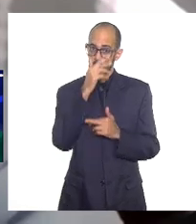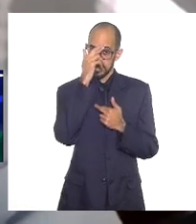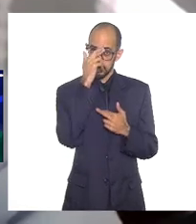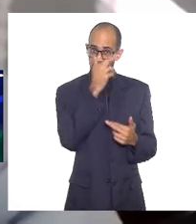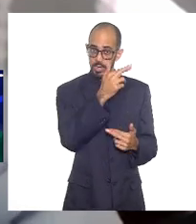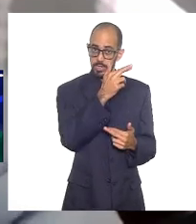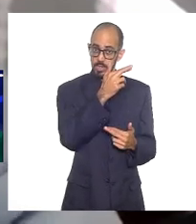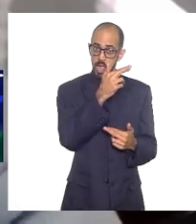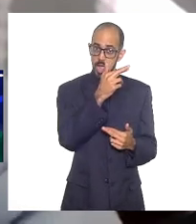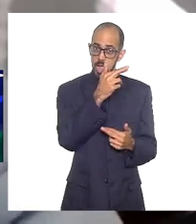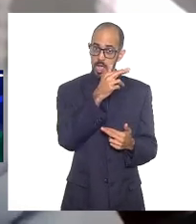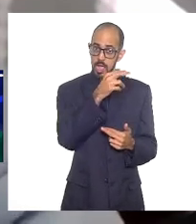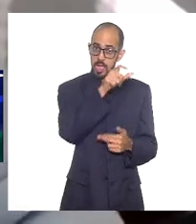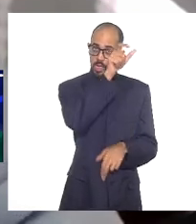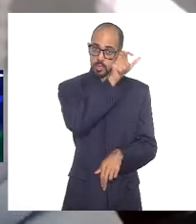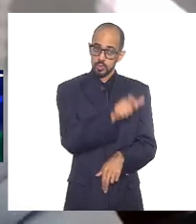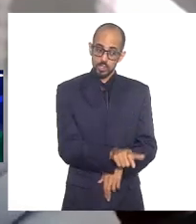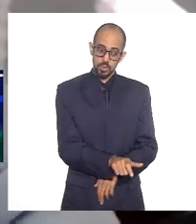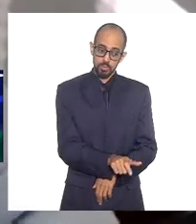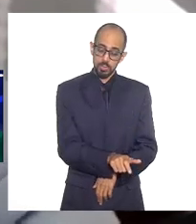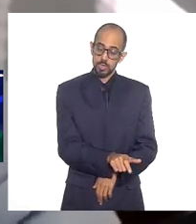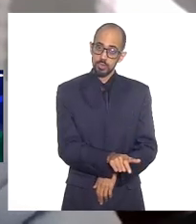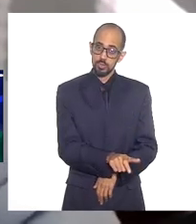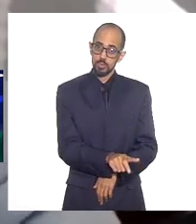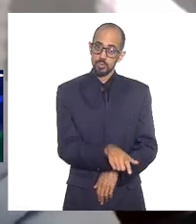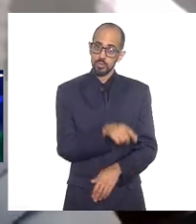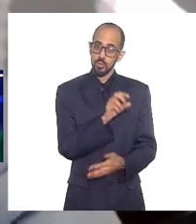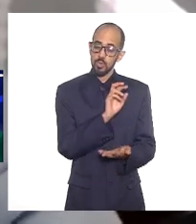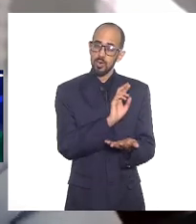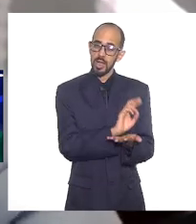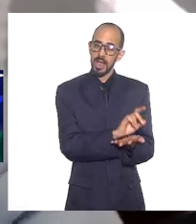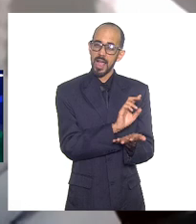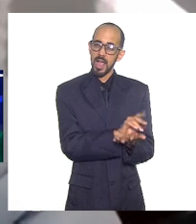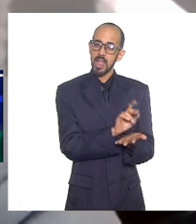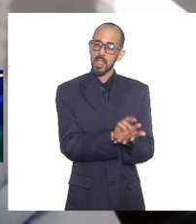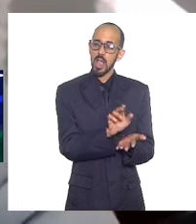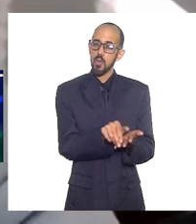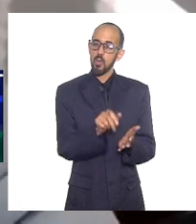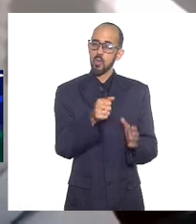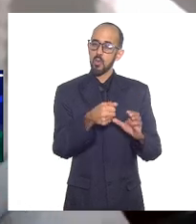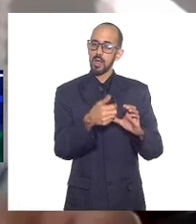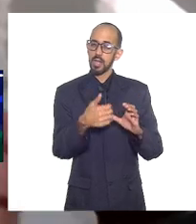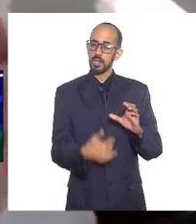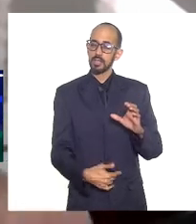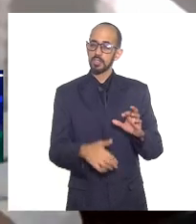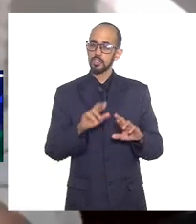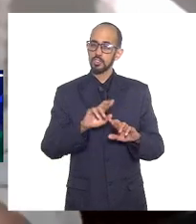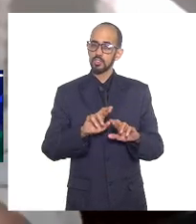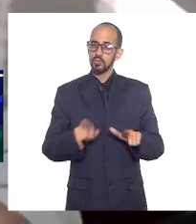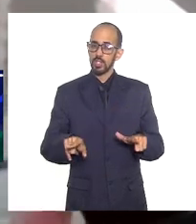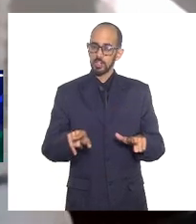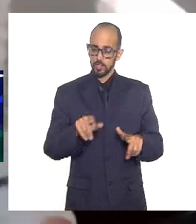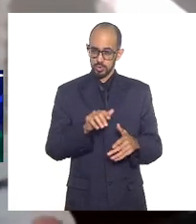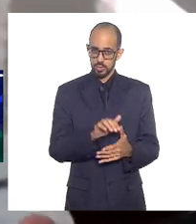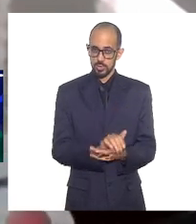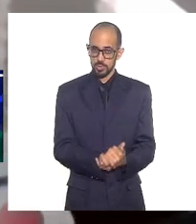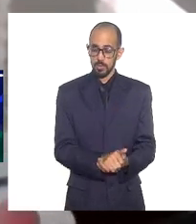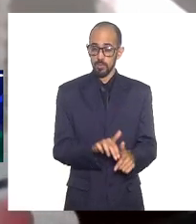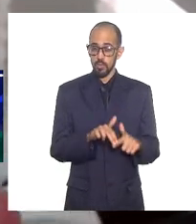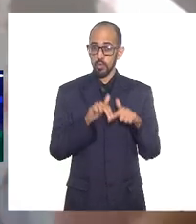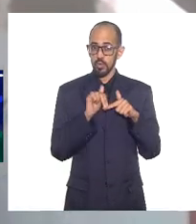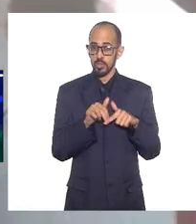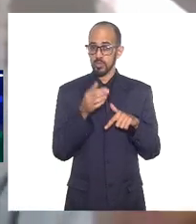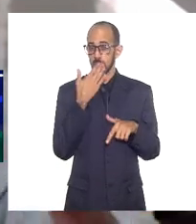a humanidade e a humanização nas suas diferentes caracterizações, inclusive na diversidade. Por isso que é um apelo que ele faz,